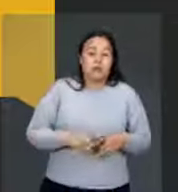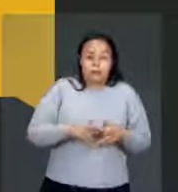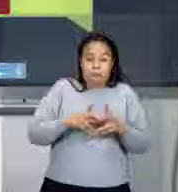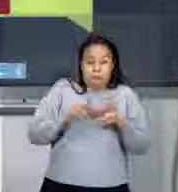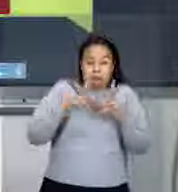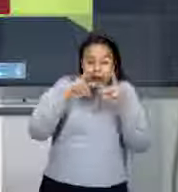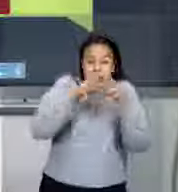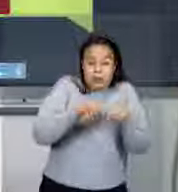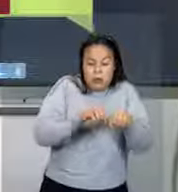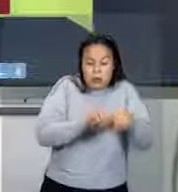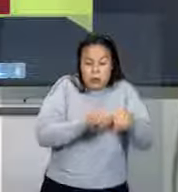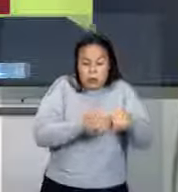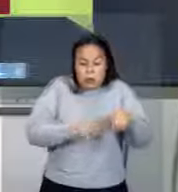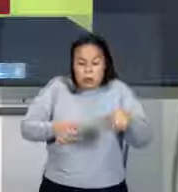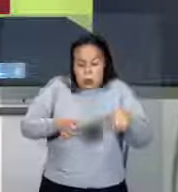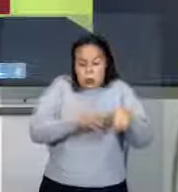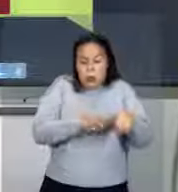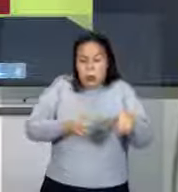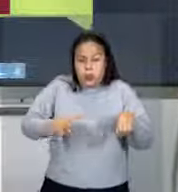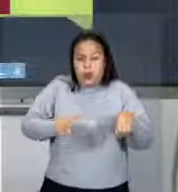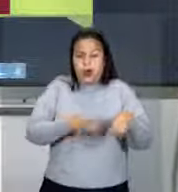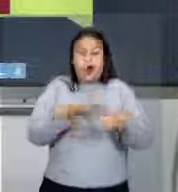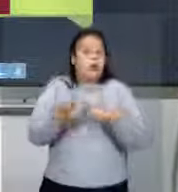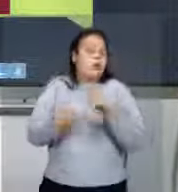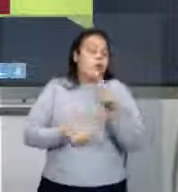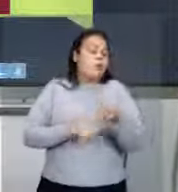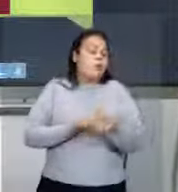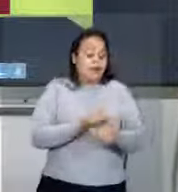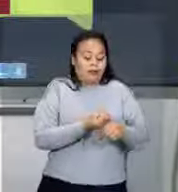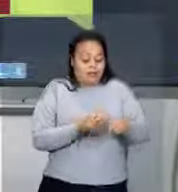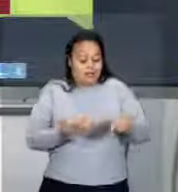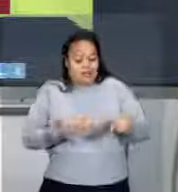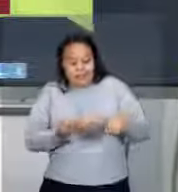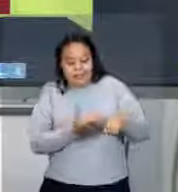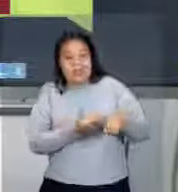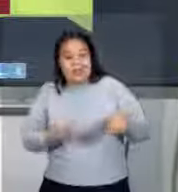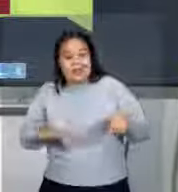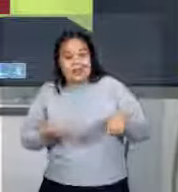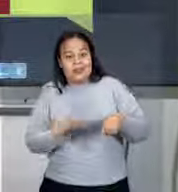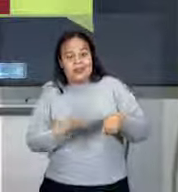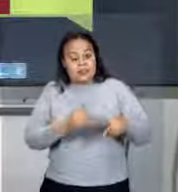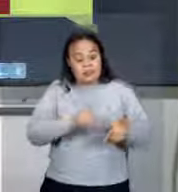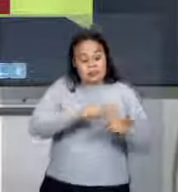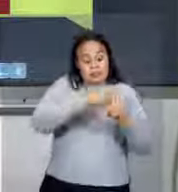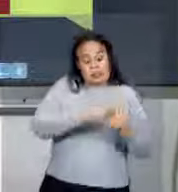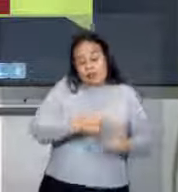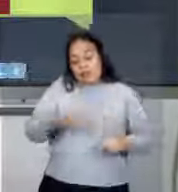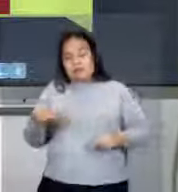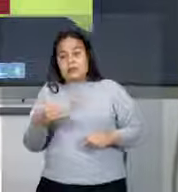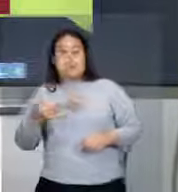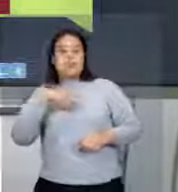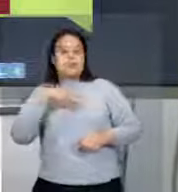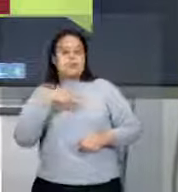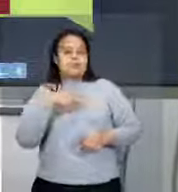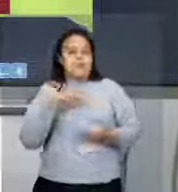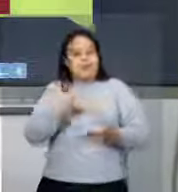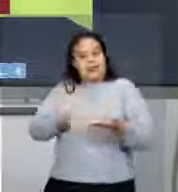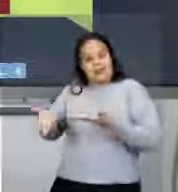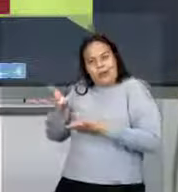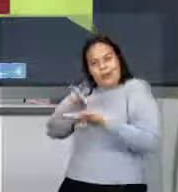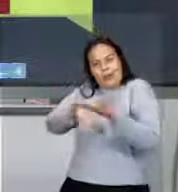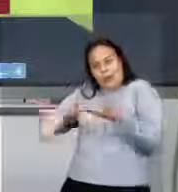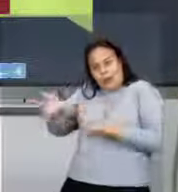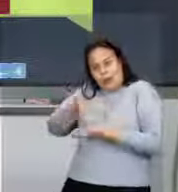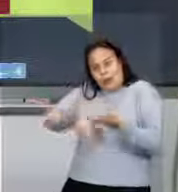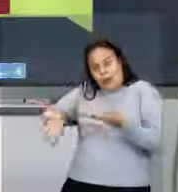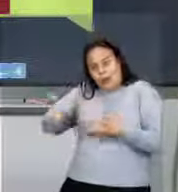elétrica é determinada, então, pela quantidade de carga elétrica que atravessa a